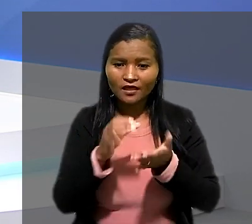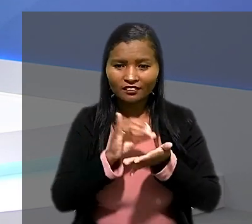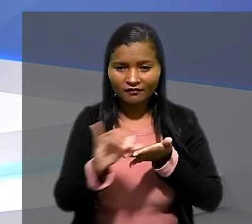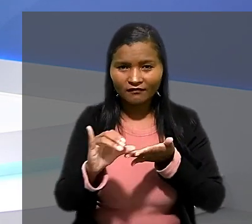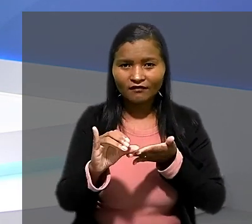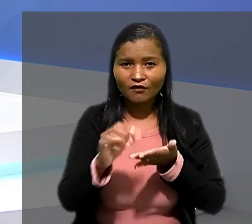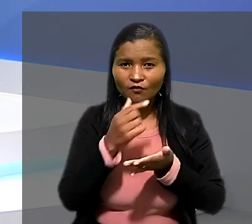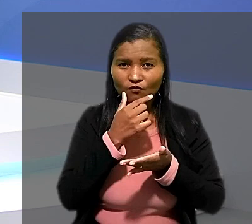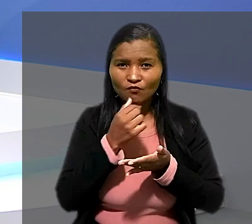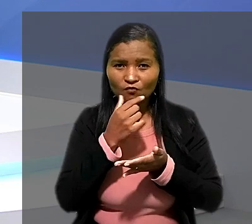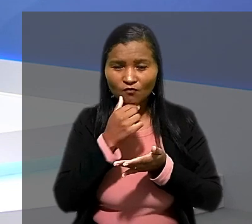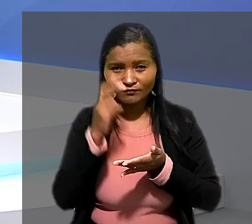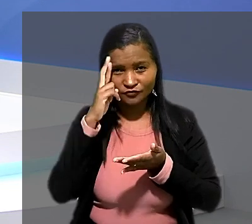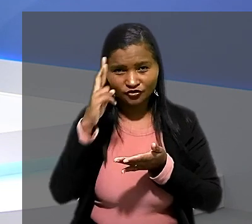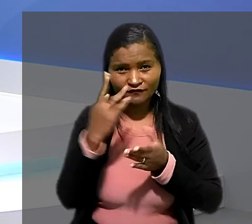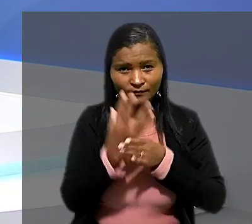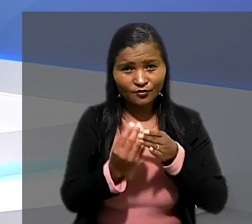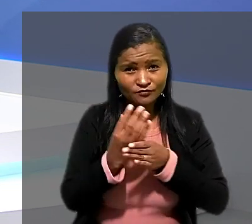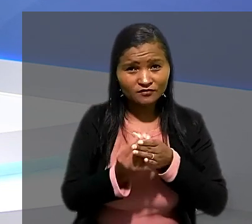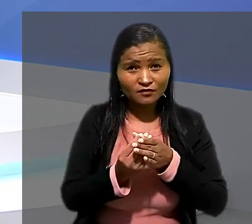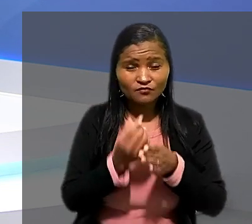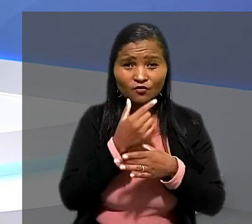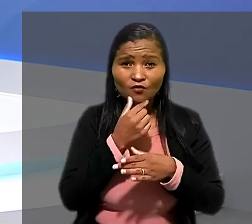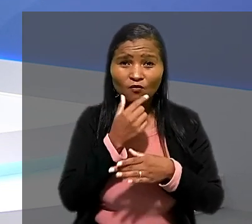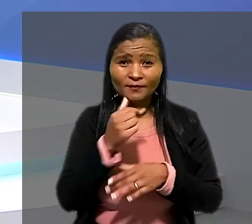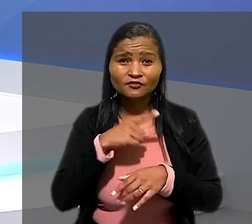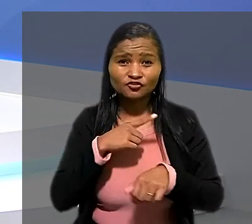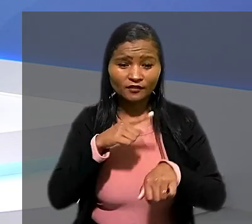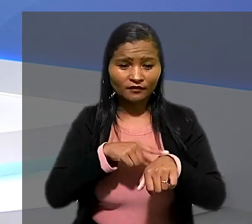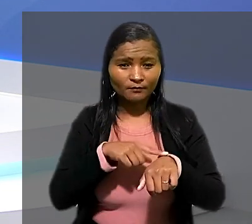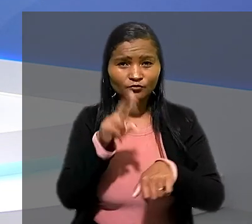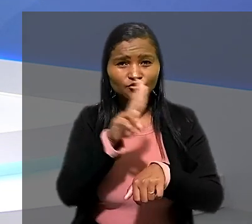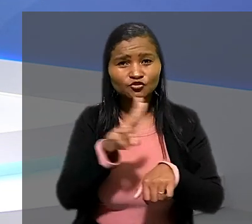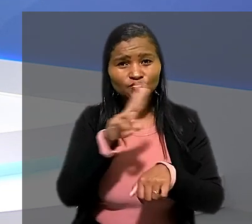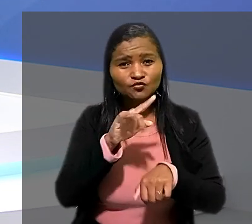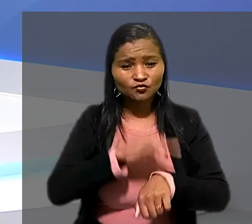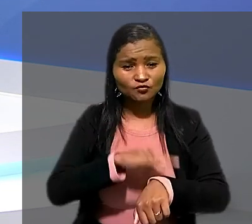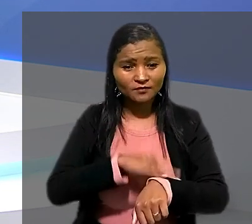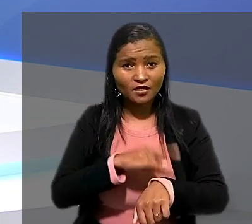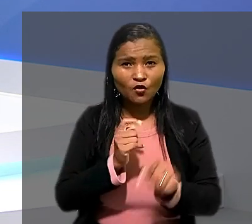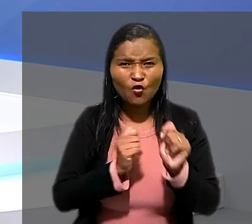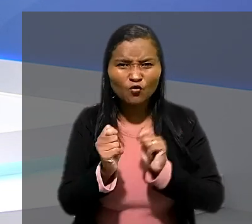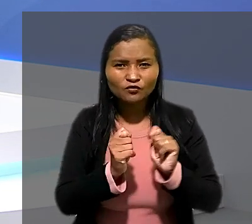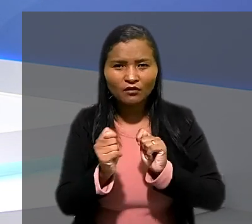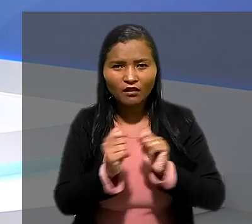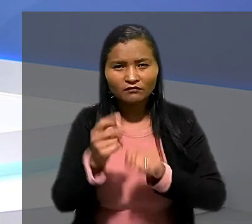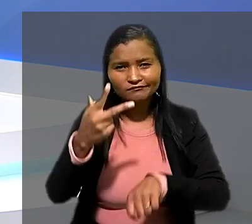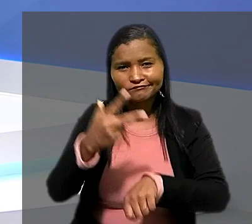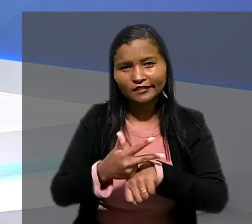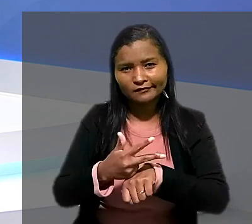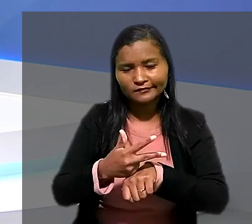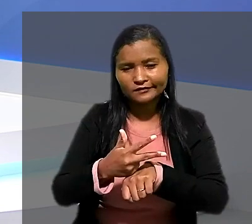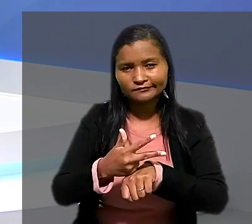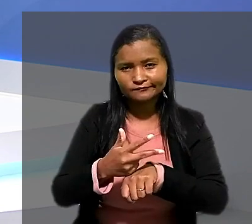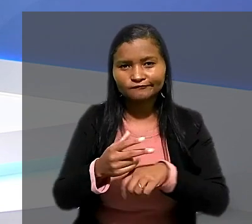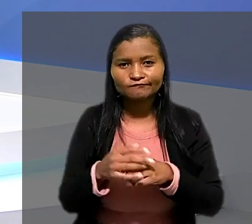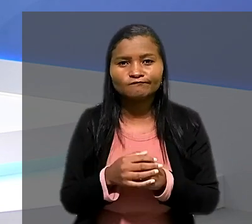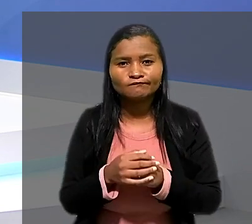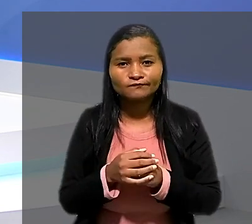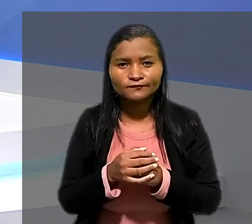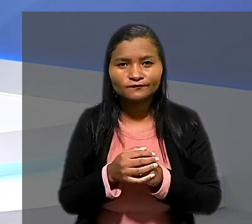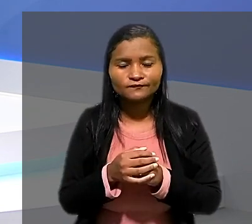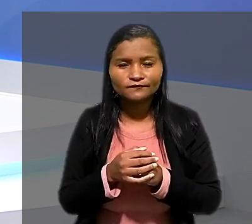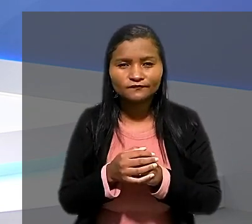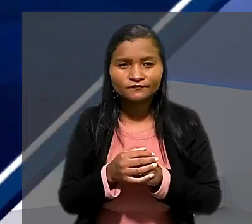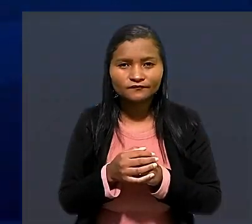turma a indenizar um encarregado de produção. Ele tinha o tempo de uso dos banheiros e vestiários controlado por câmeras de